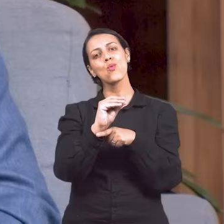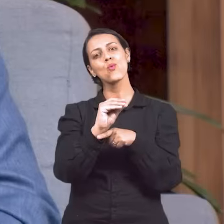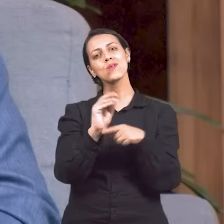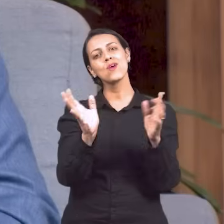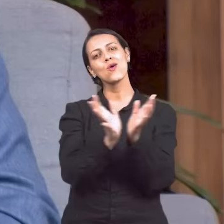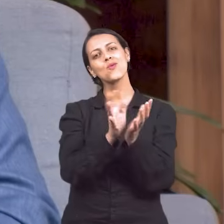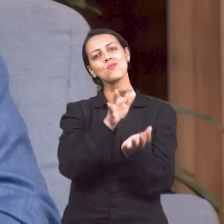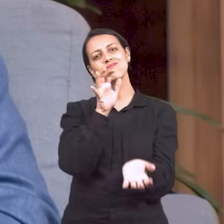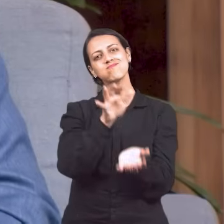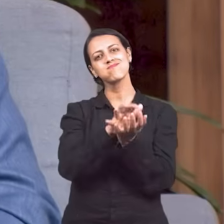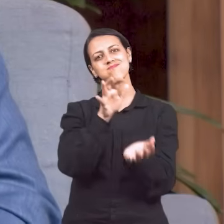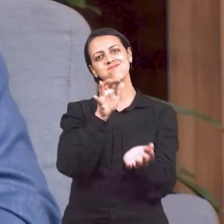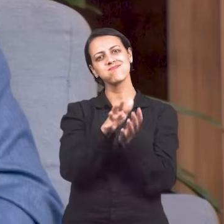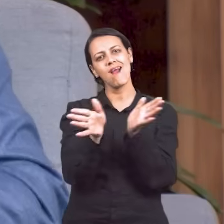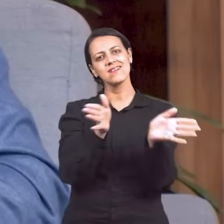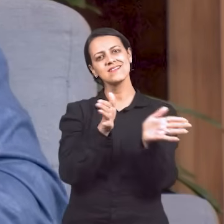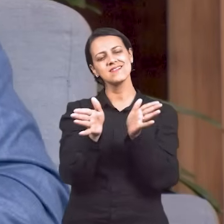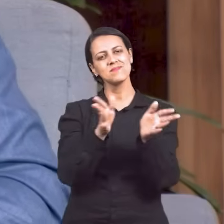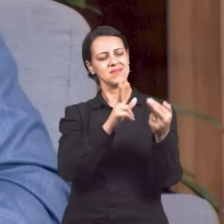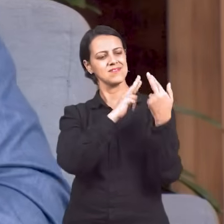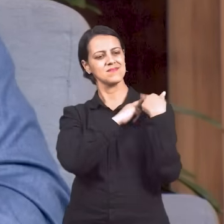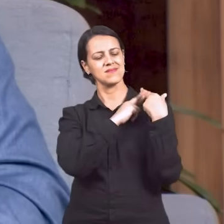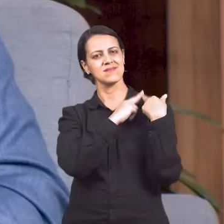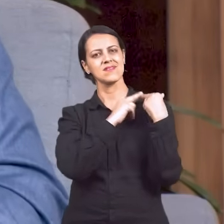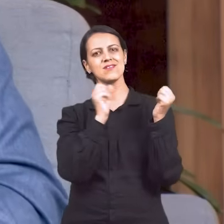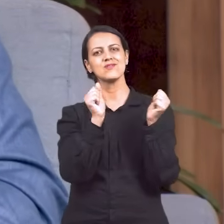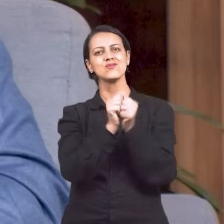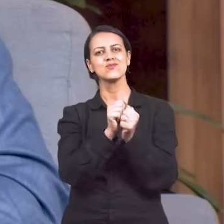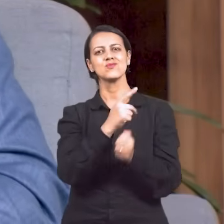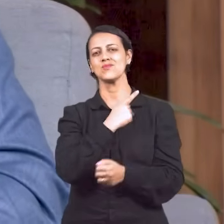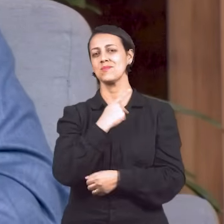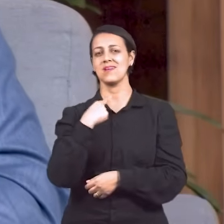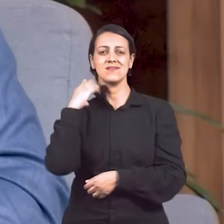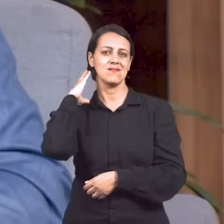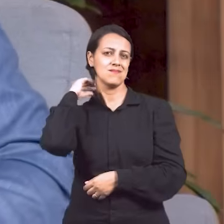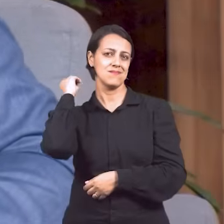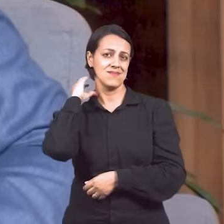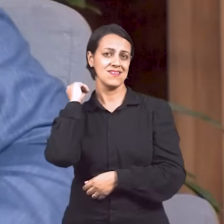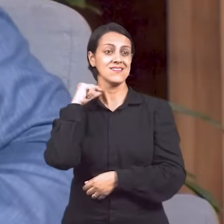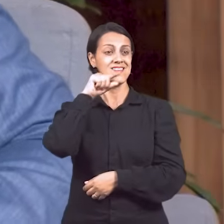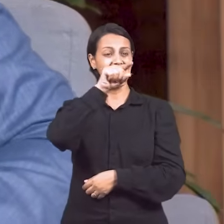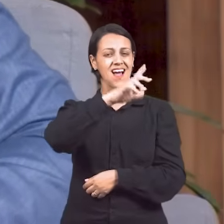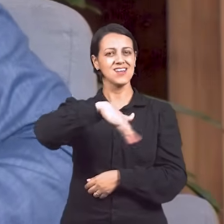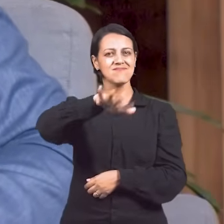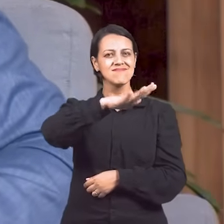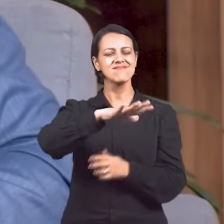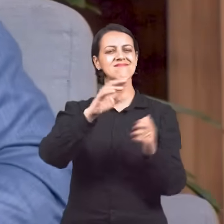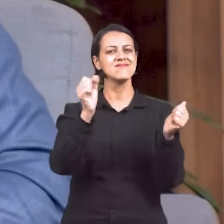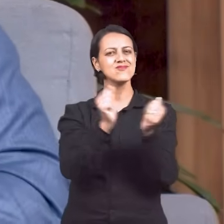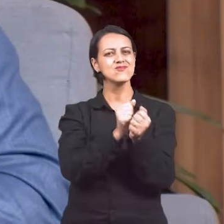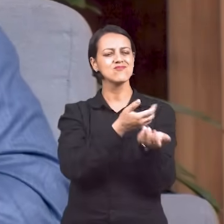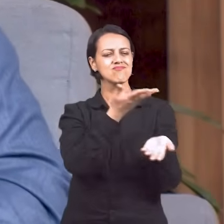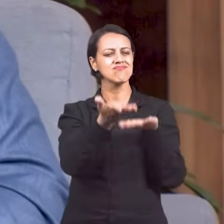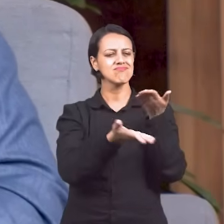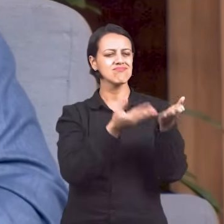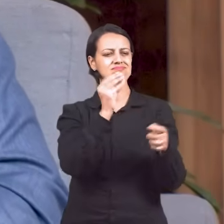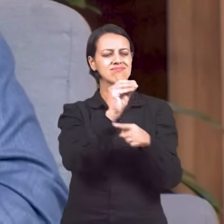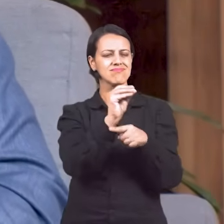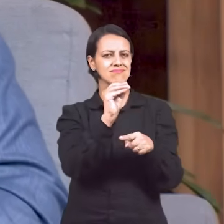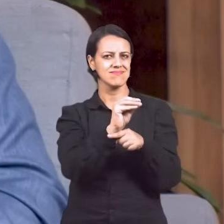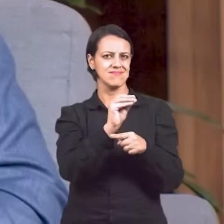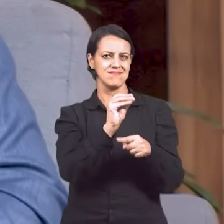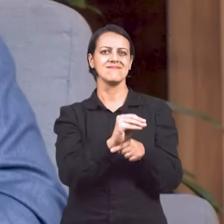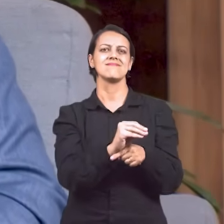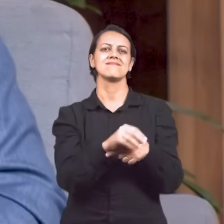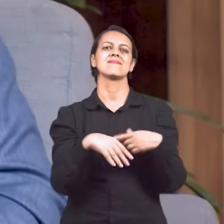ativo do programa Mais Sábios. Eu vou explicar por quê. Ele cuida dos idosos, ele é responsável pelo trabalho de